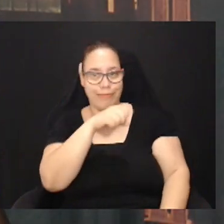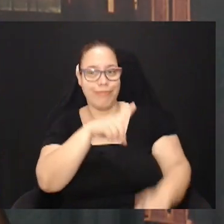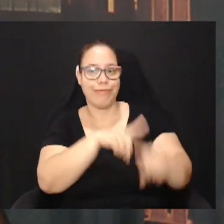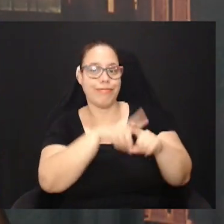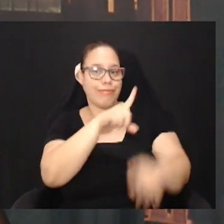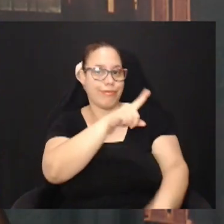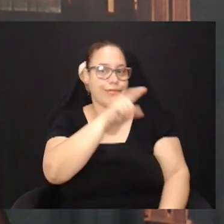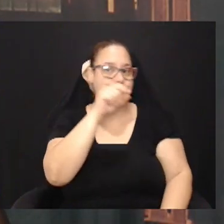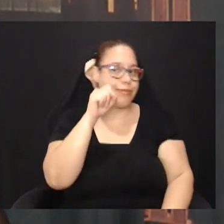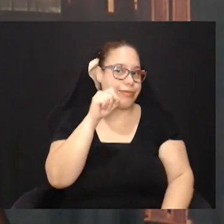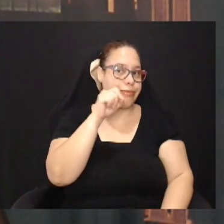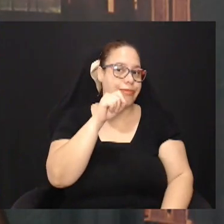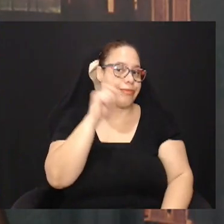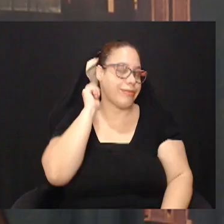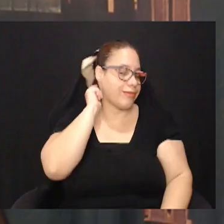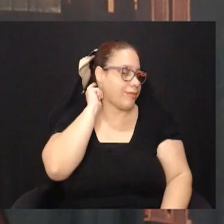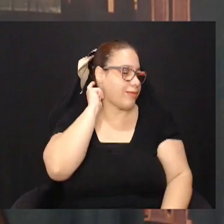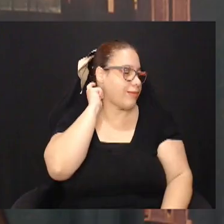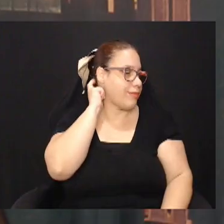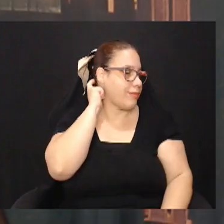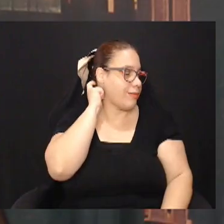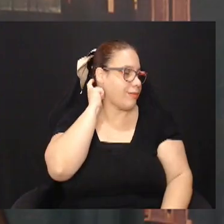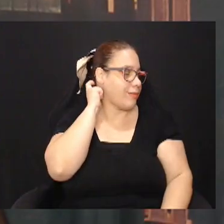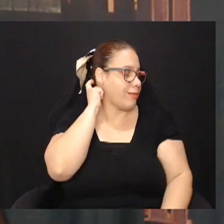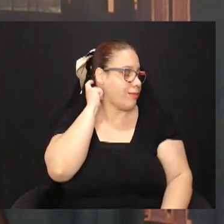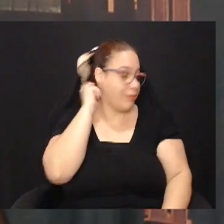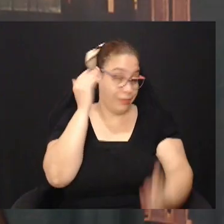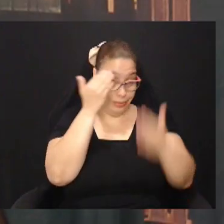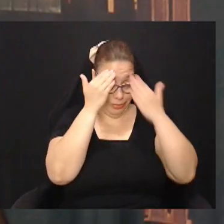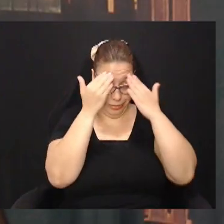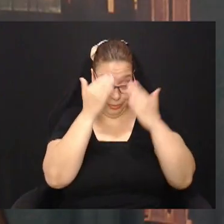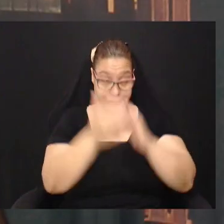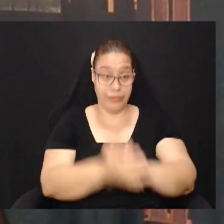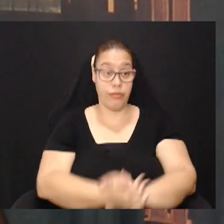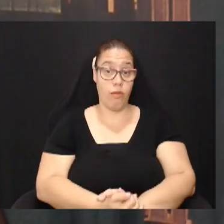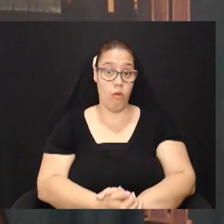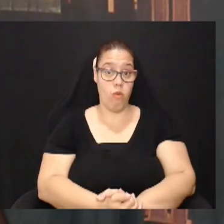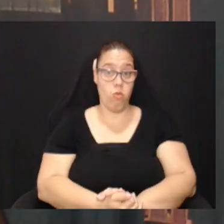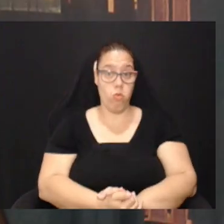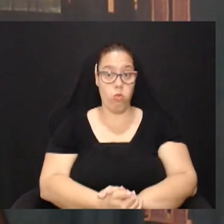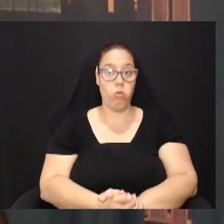geral, tem muito a ver na psicologia, você sabe falar isso infinitamente